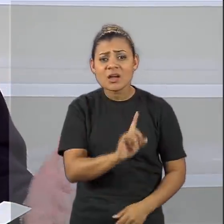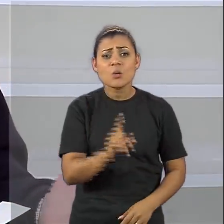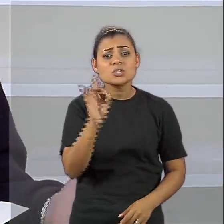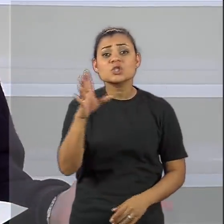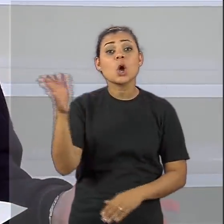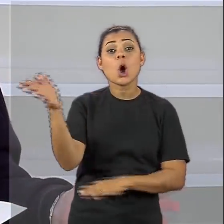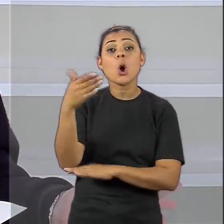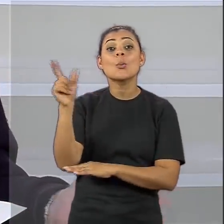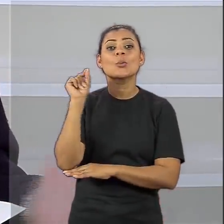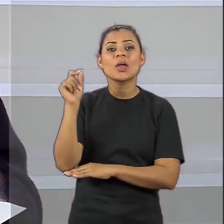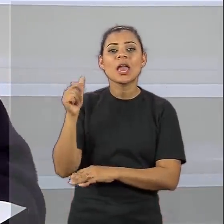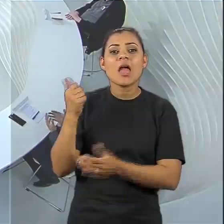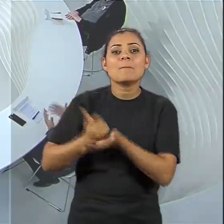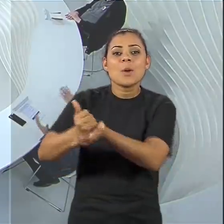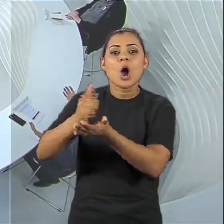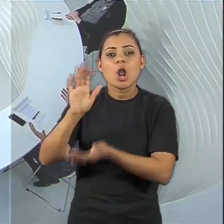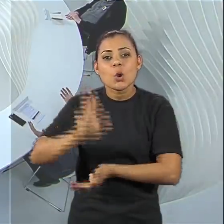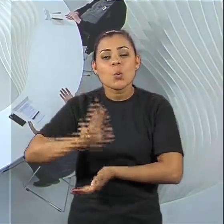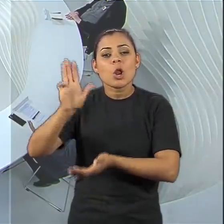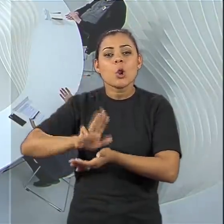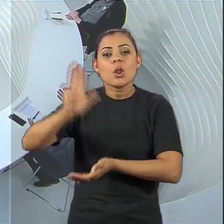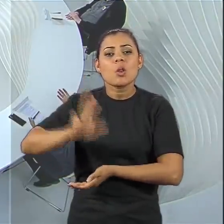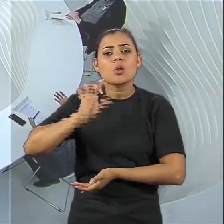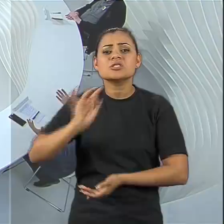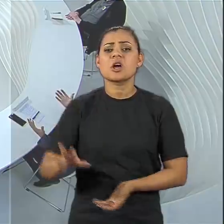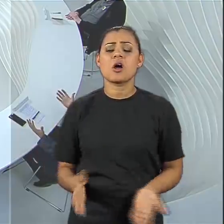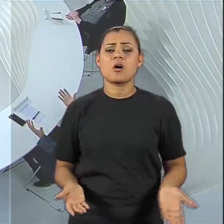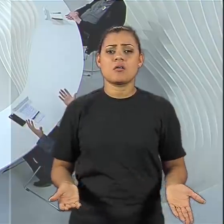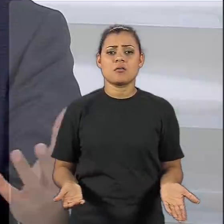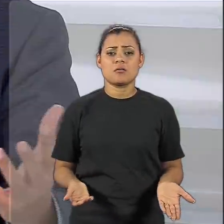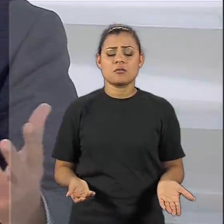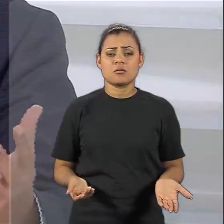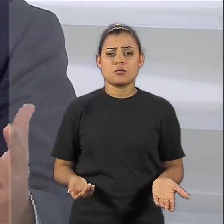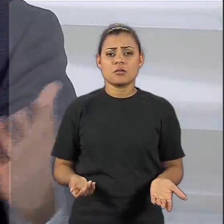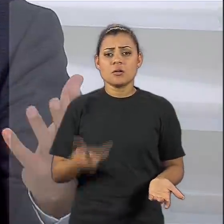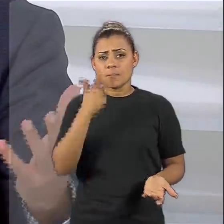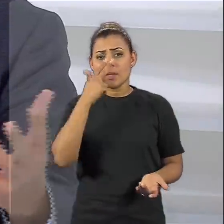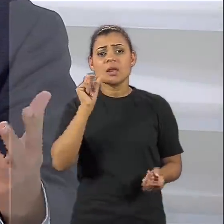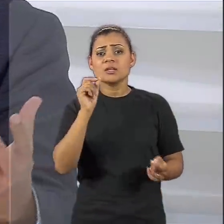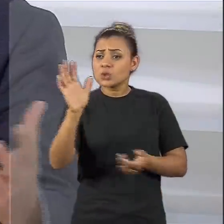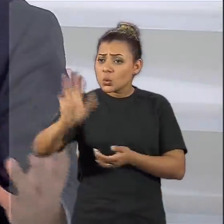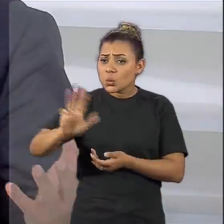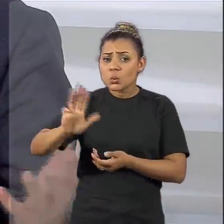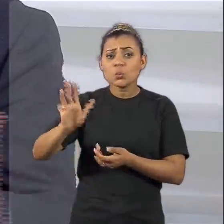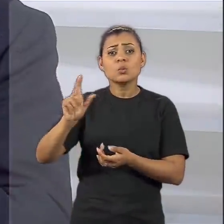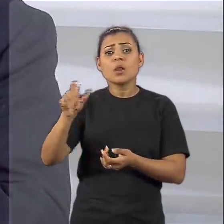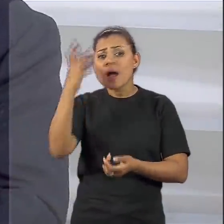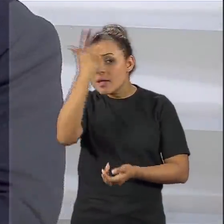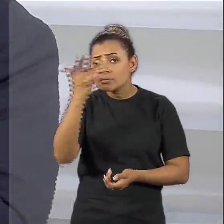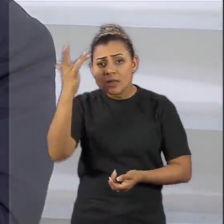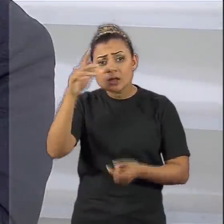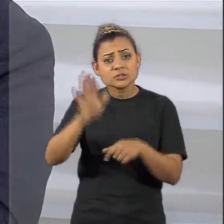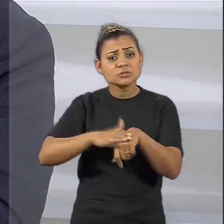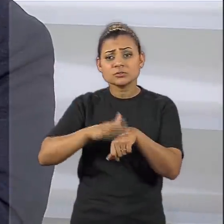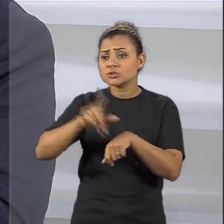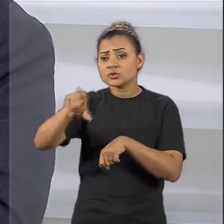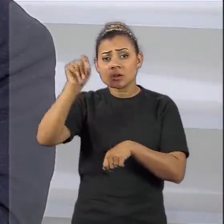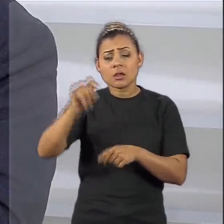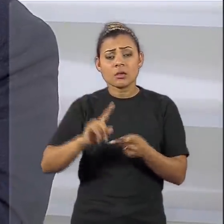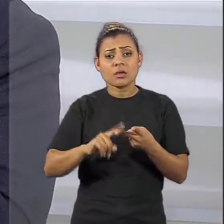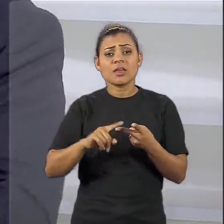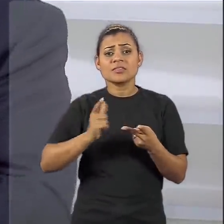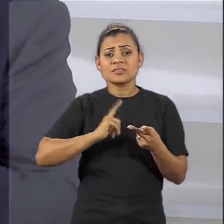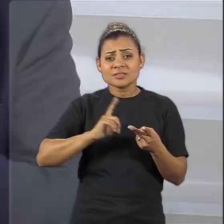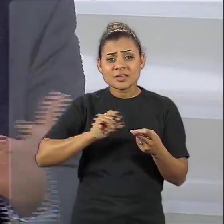olha os quadros do PT, quando você olha os quadros, você diz realmente o que restava para o Lula escolher? O Haddad, o que mais? Gleisi, Hoffmann, Lindbergh,